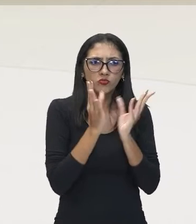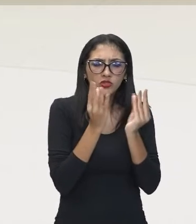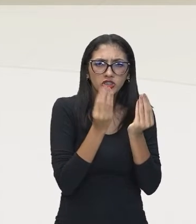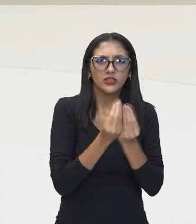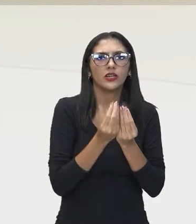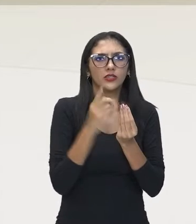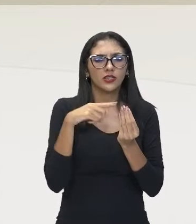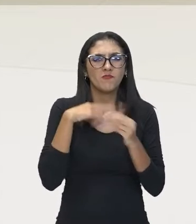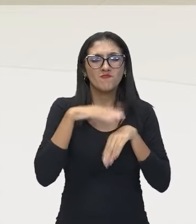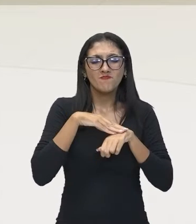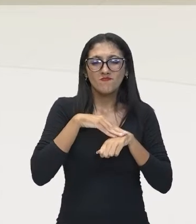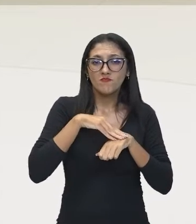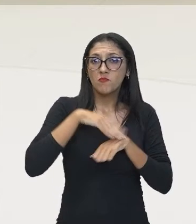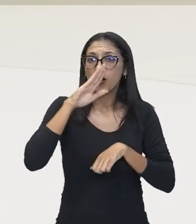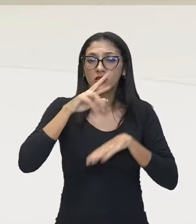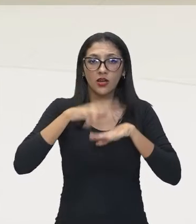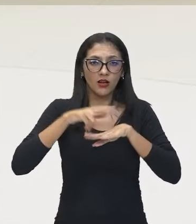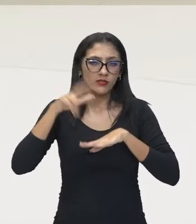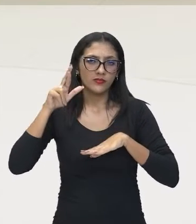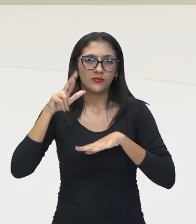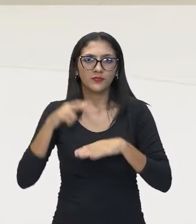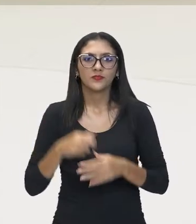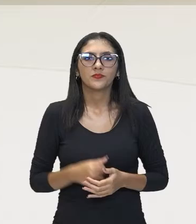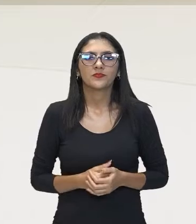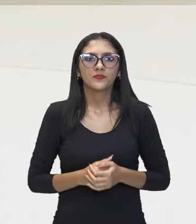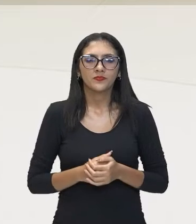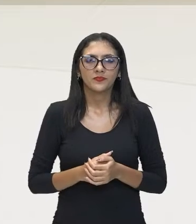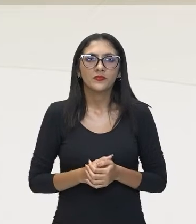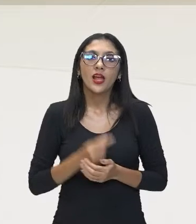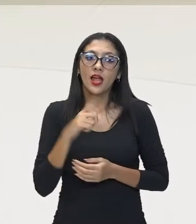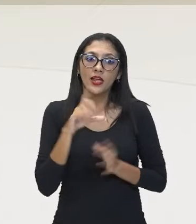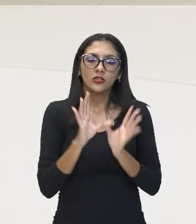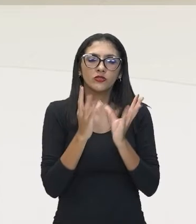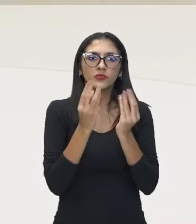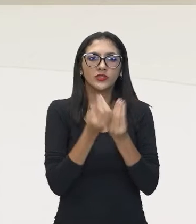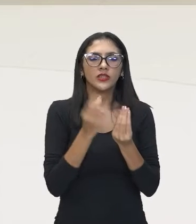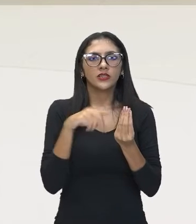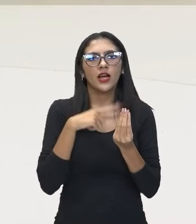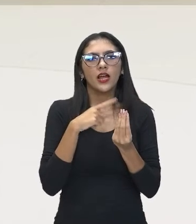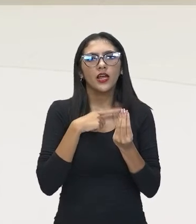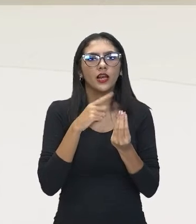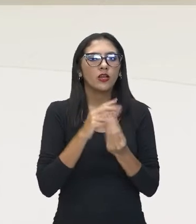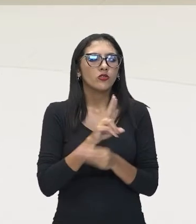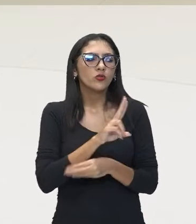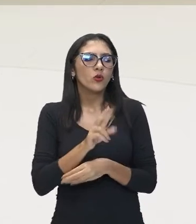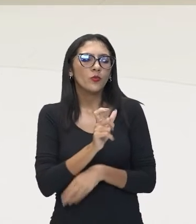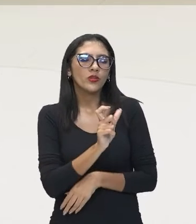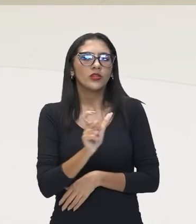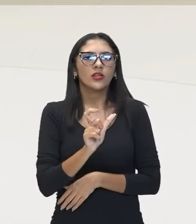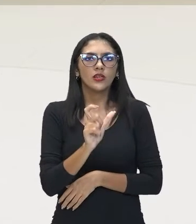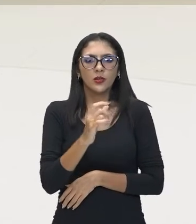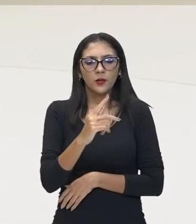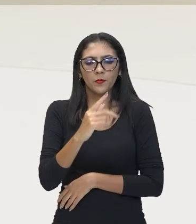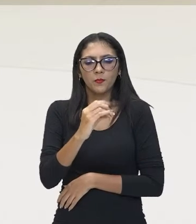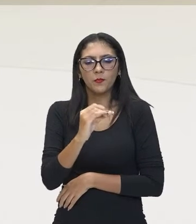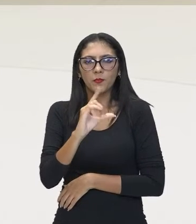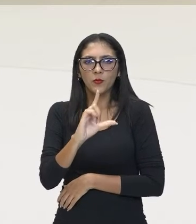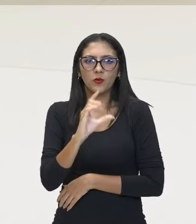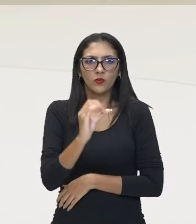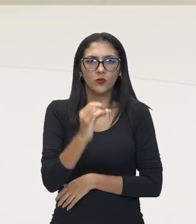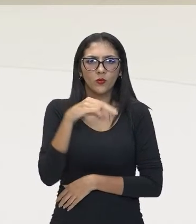que o urânio, né? E para esse elemento, a Marie deu o nome de polônio, tá? Então,